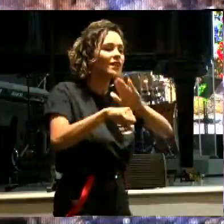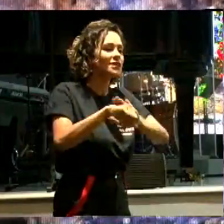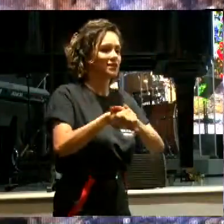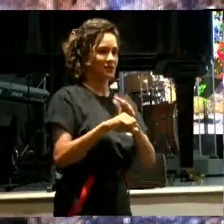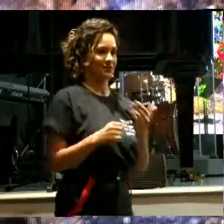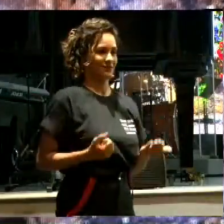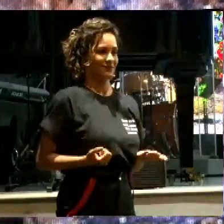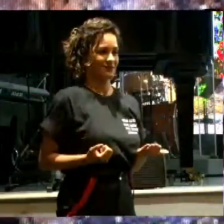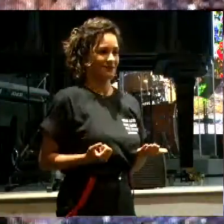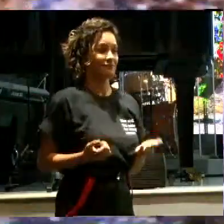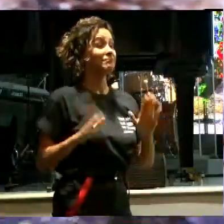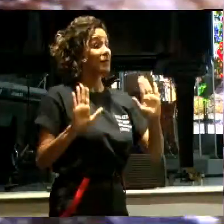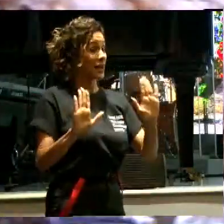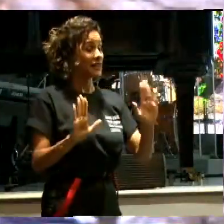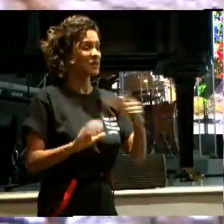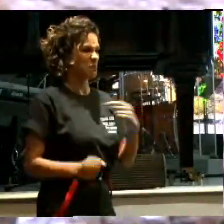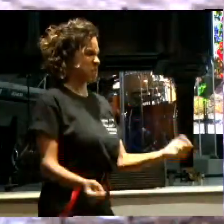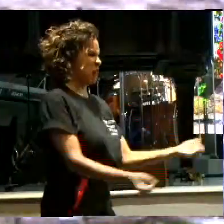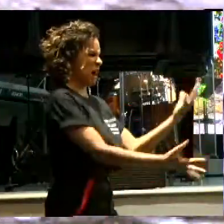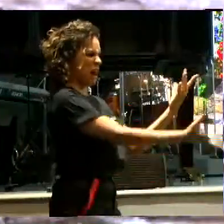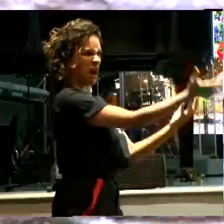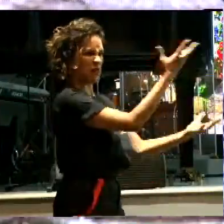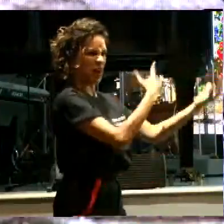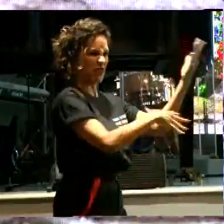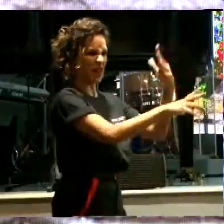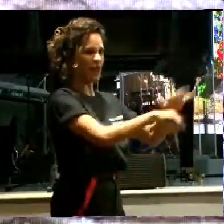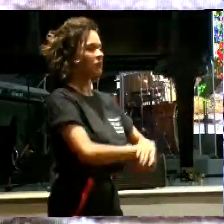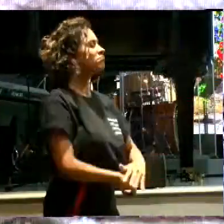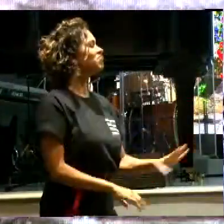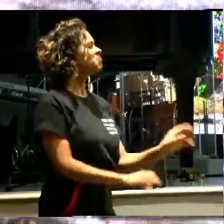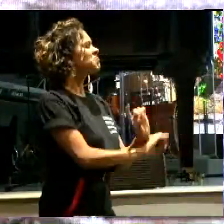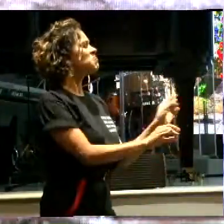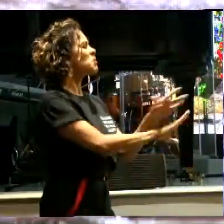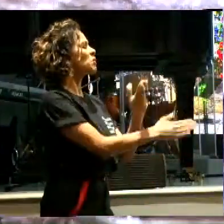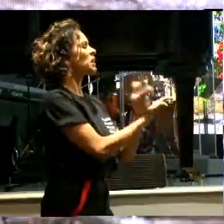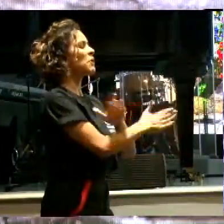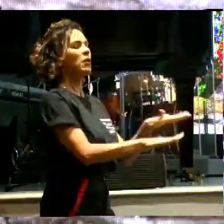muito, volta eu lá, costurar tudo de novo, aí ter que